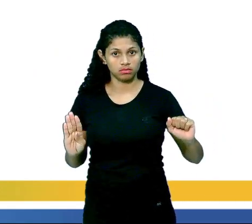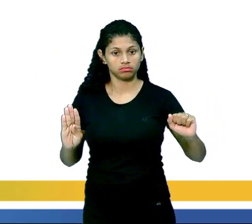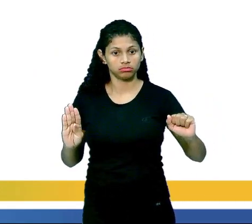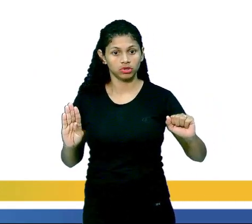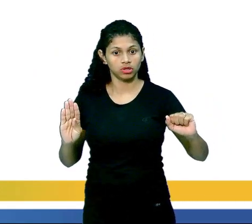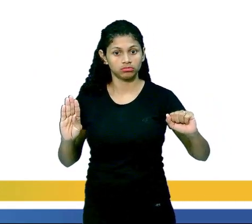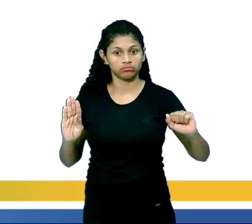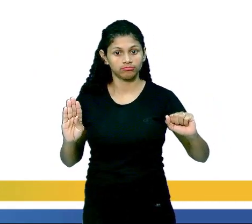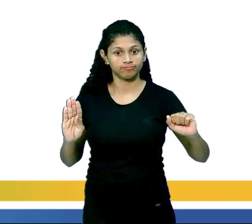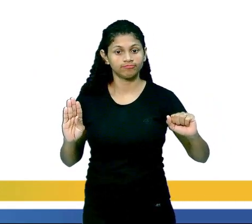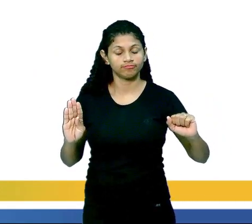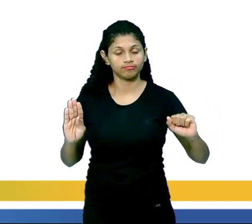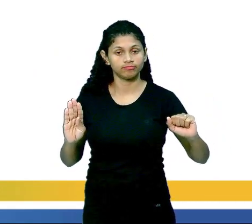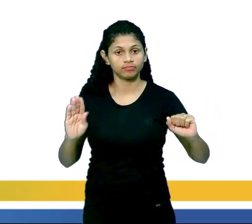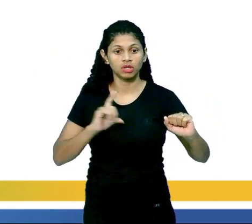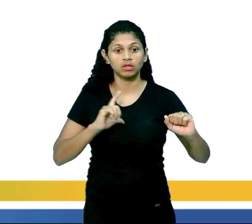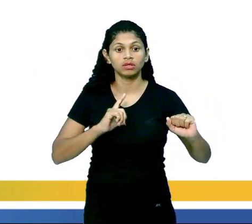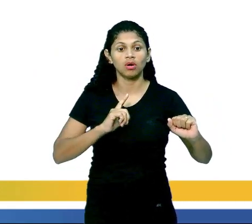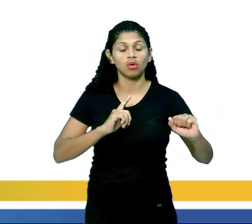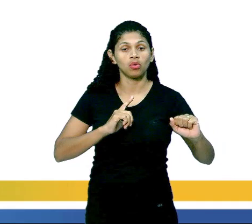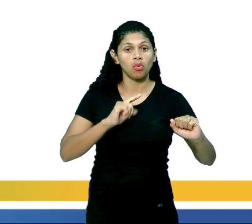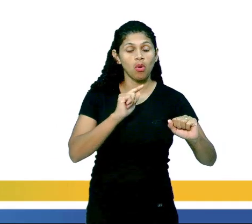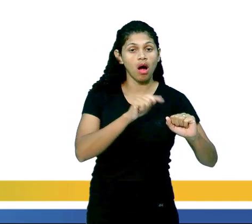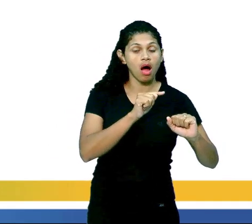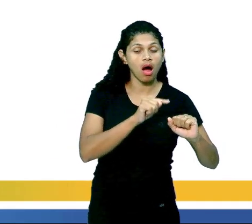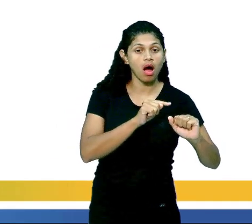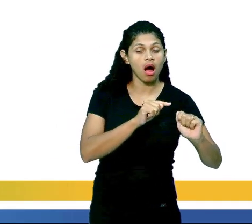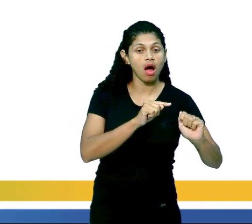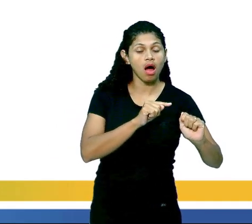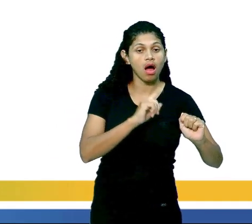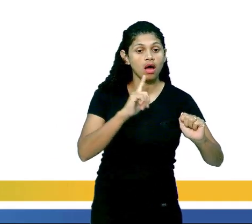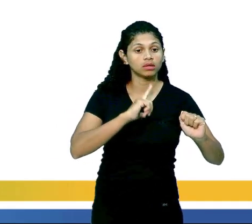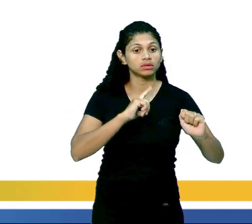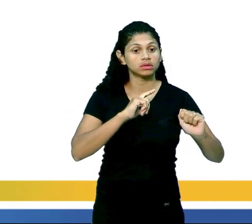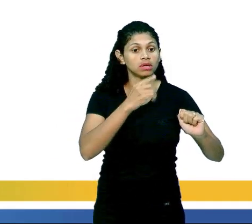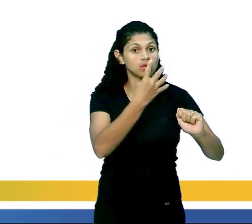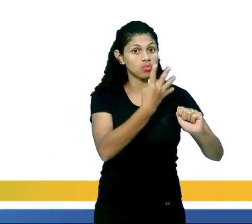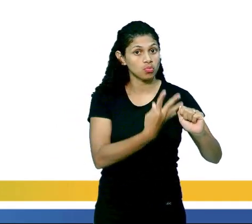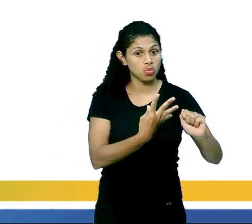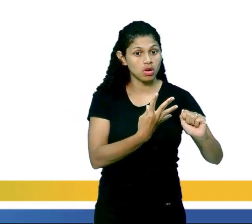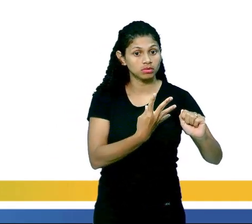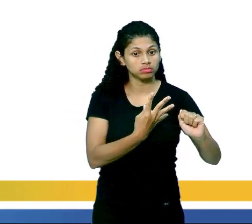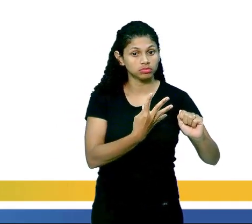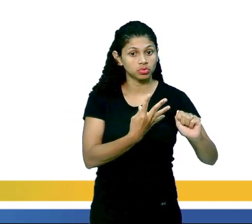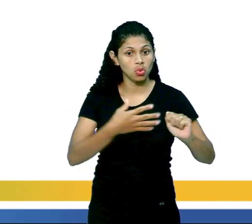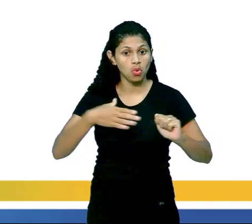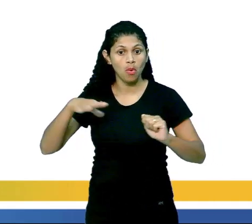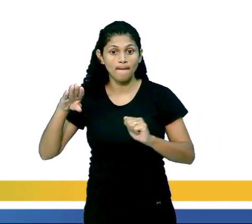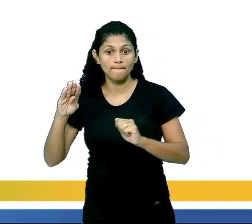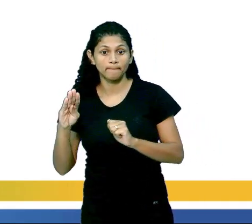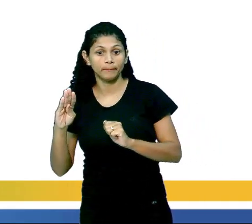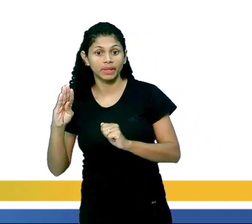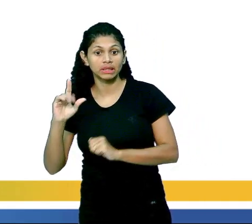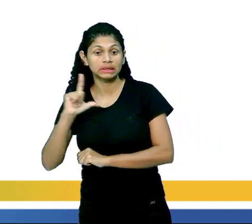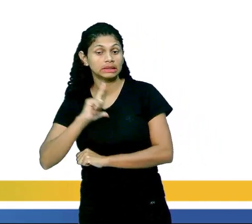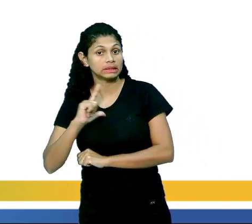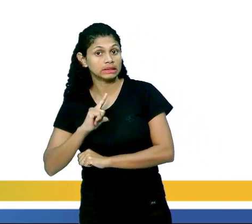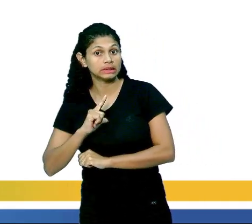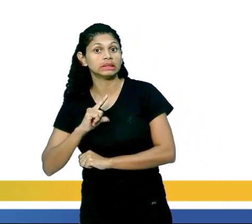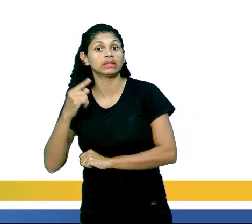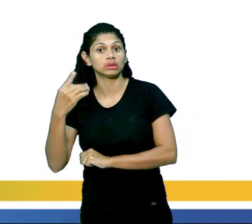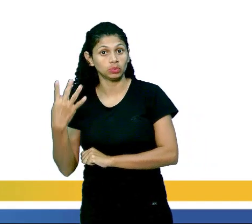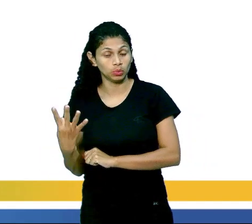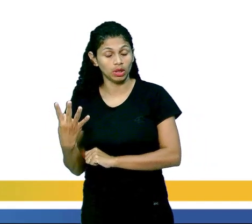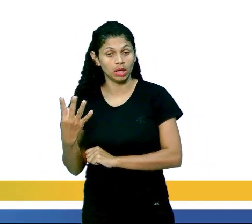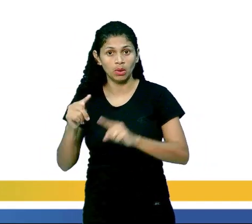no conjunto A, 4 no B. Porém, no A, 2 pontos estão ligados em